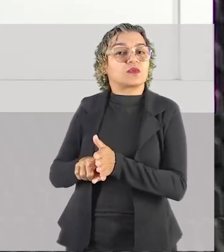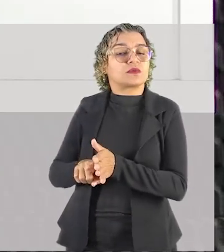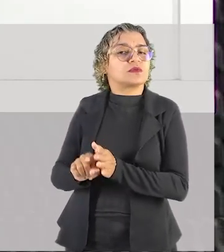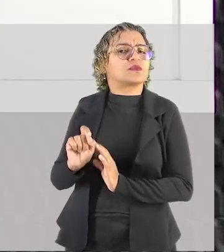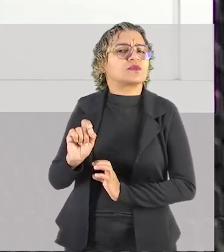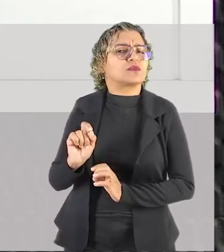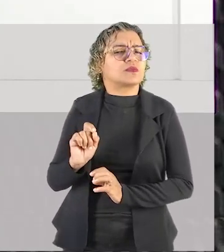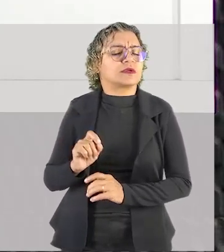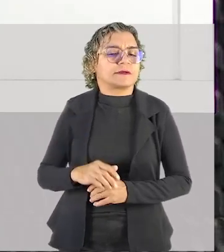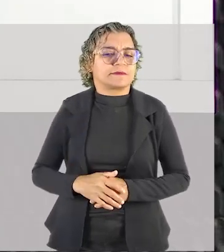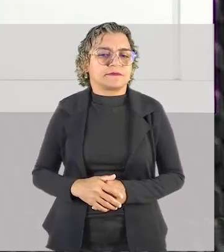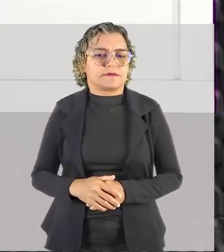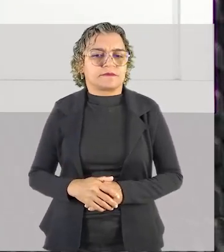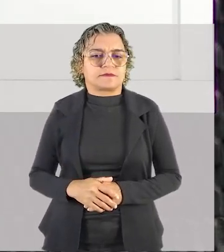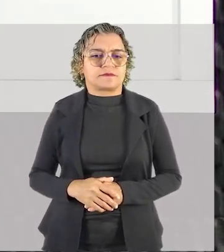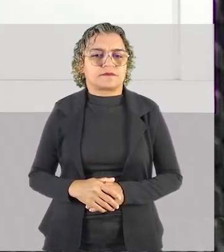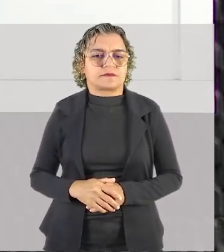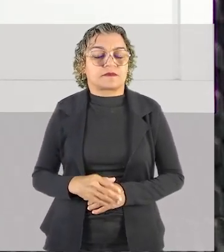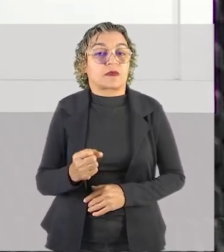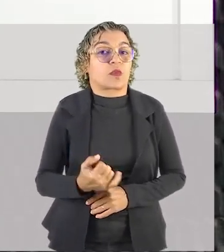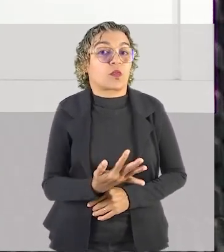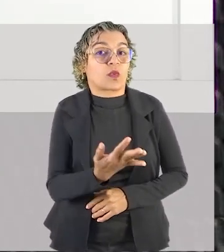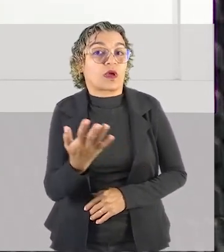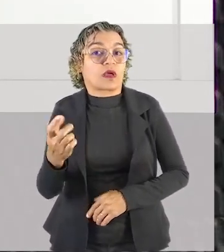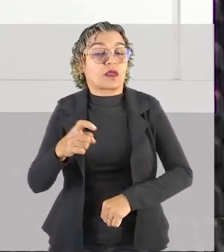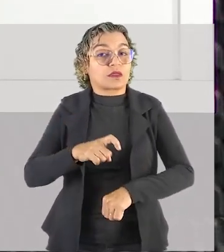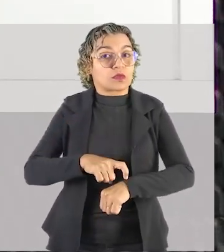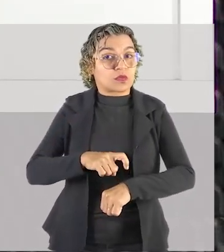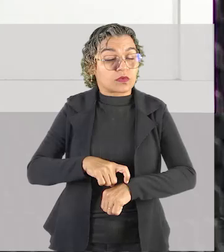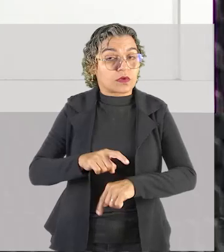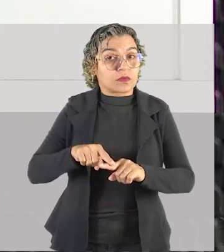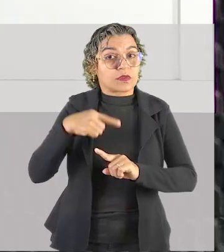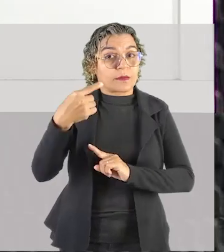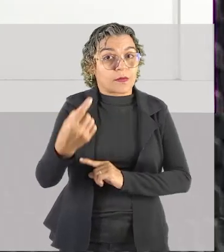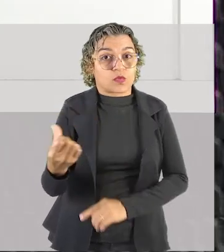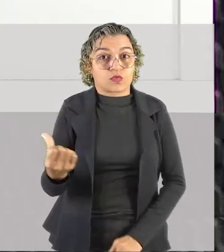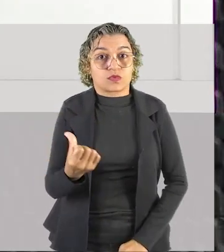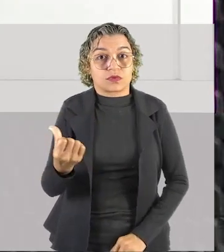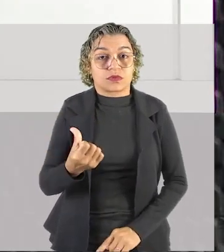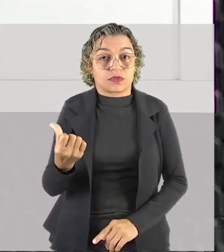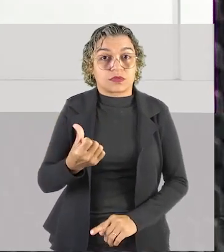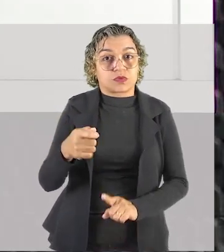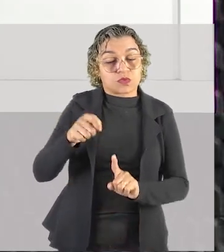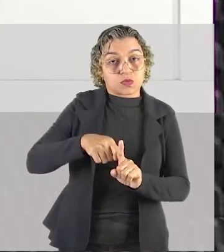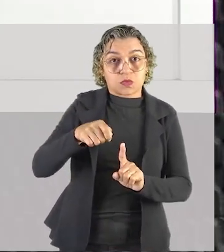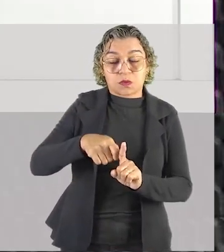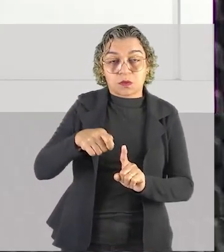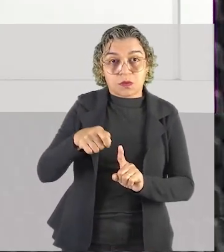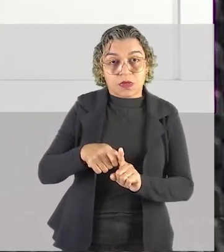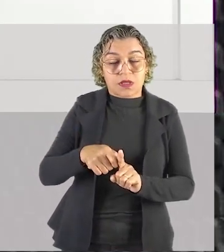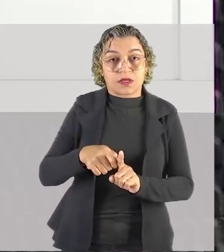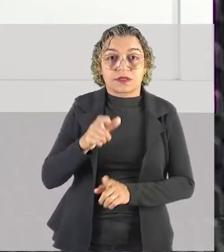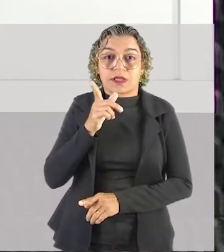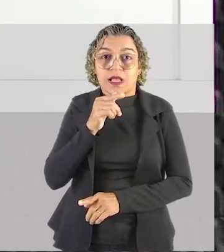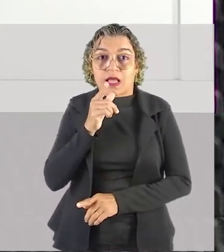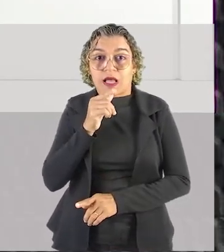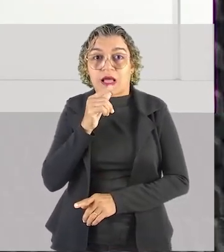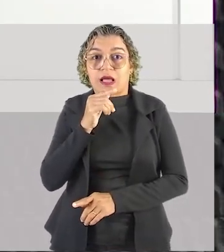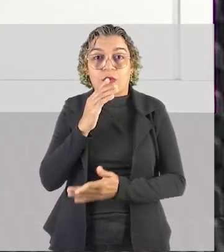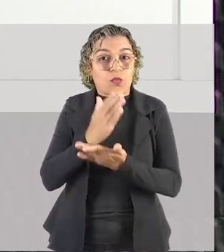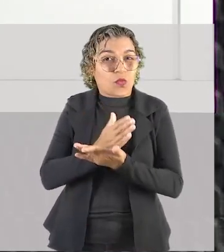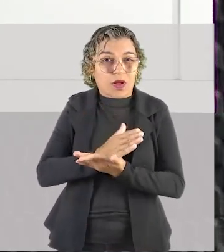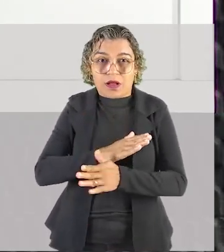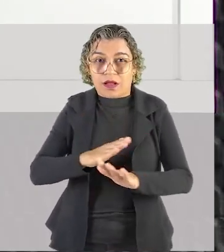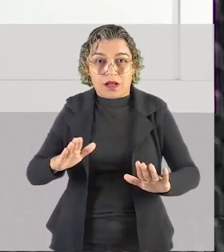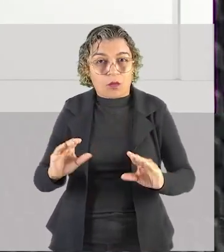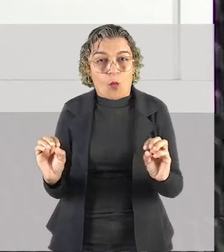questão pergunta o seguinte, ó, quanto tempo depois do sexto mês não vai ter mais água nenhuma no reservatório? Ou seja,